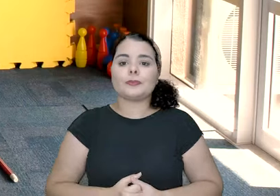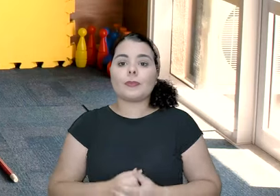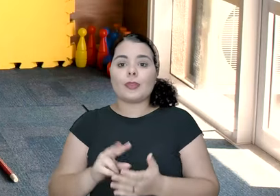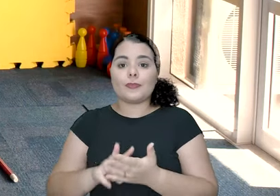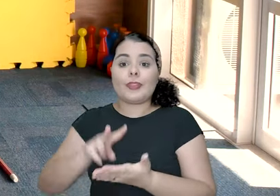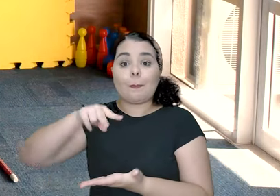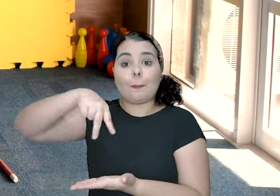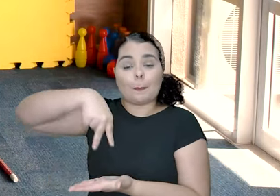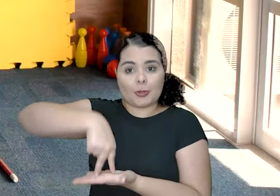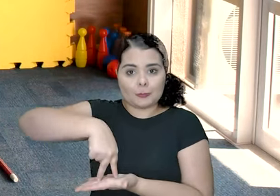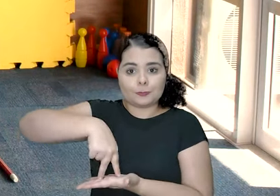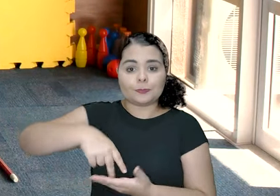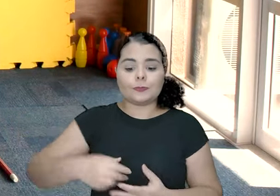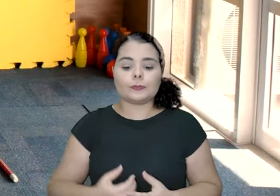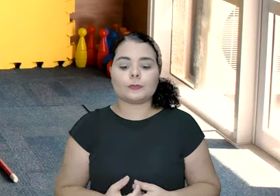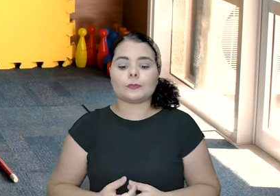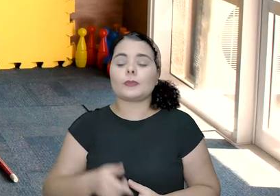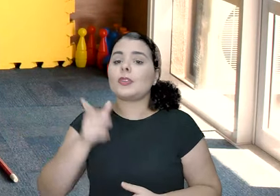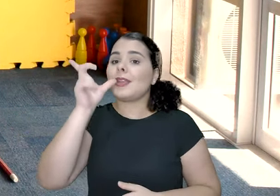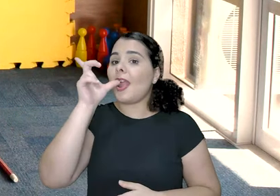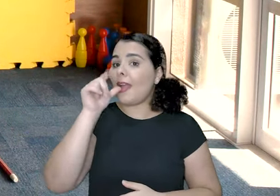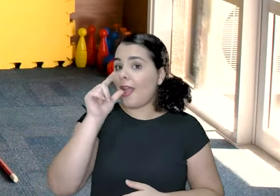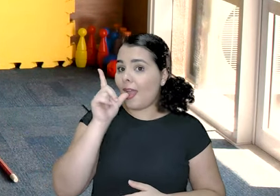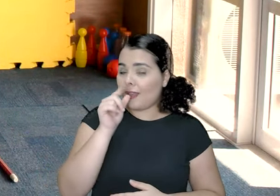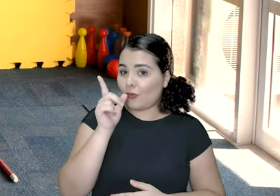pé. Um golinho de água.